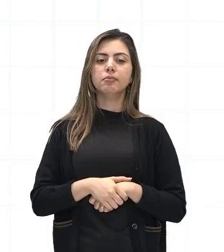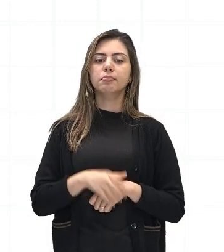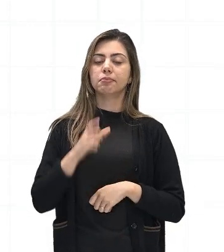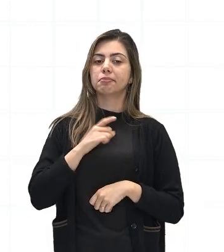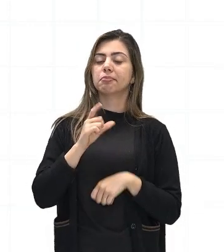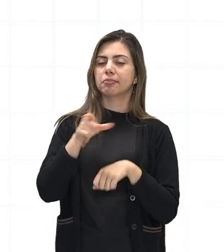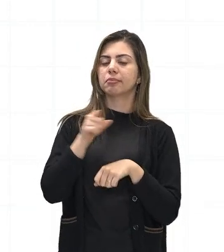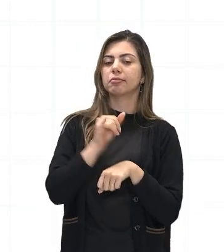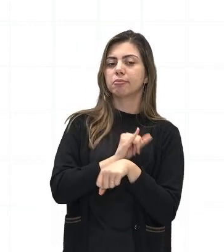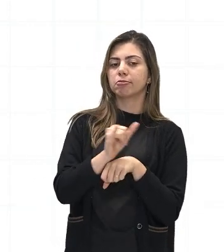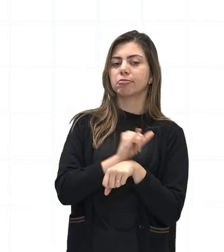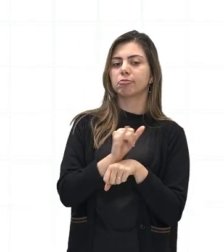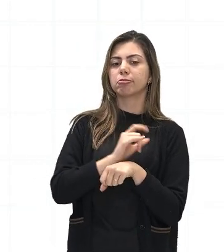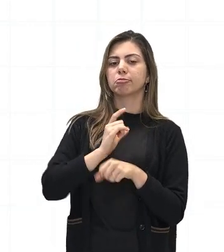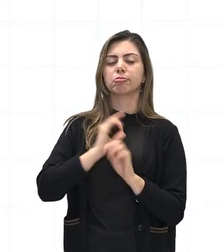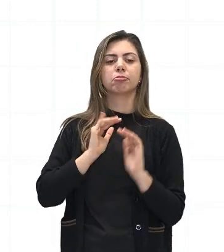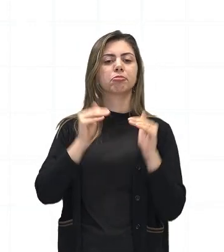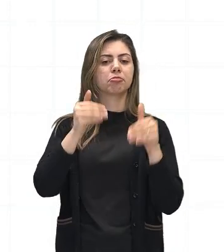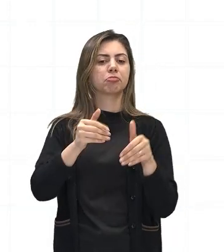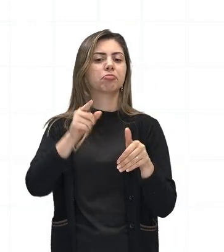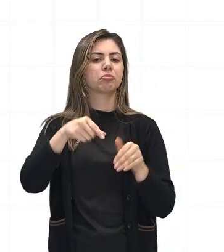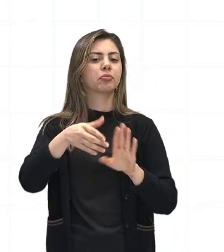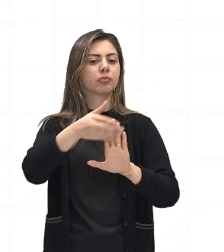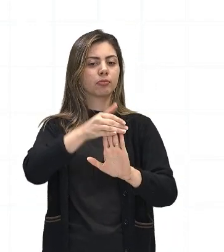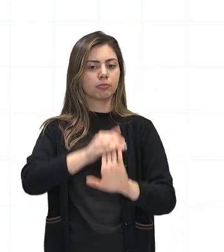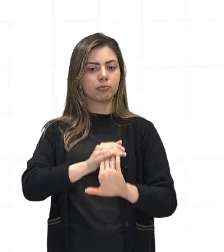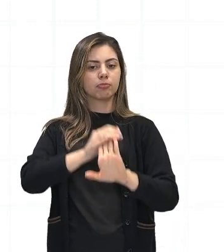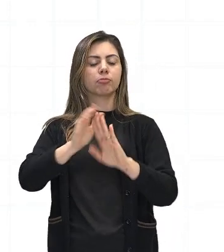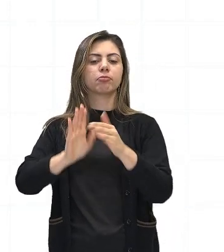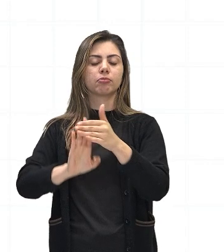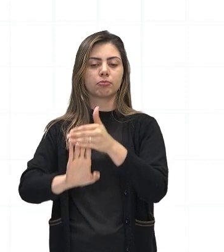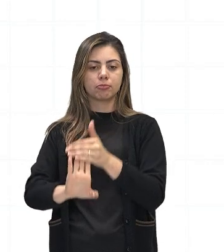método vai atuar na questão do alongamento, né, dos